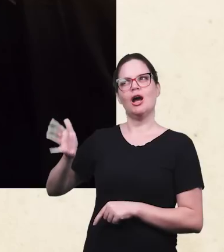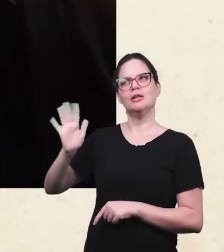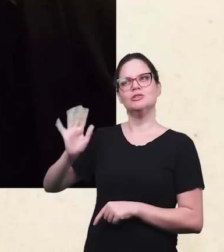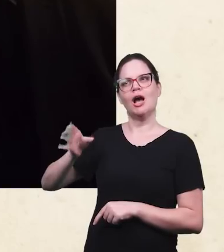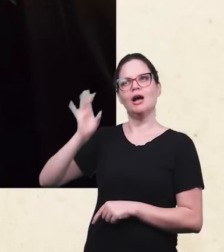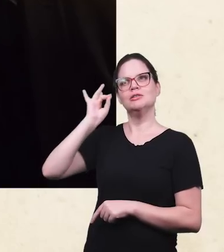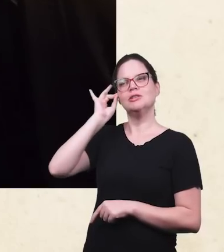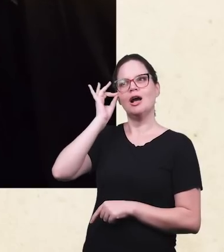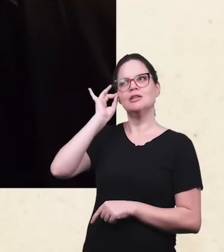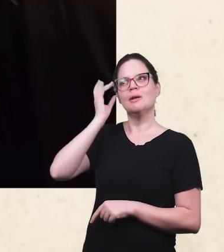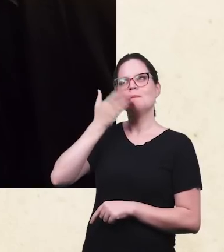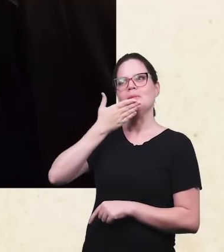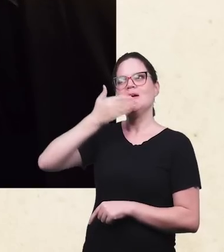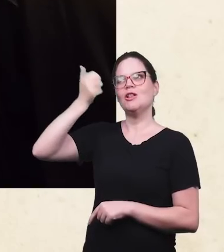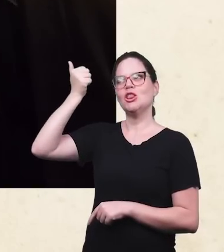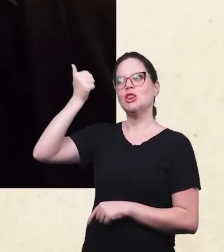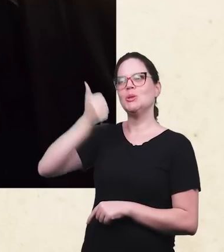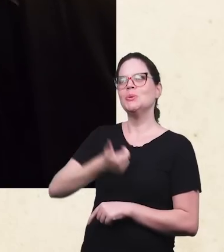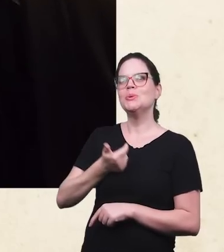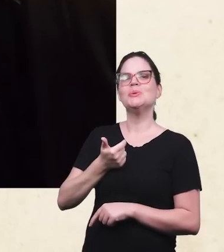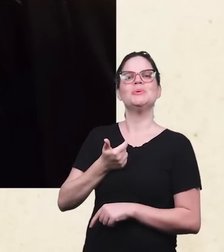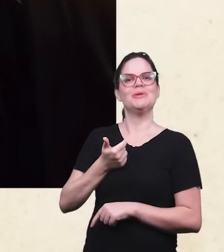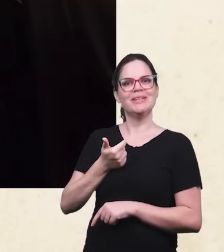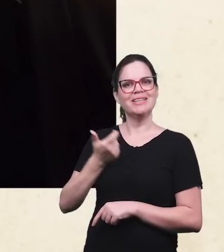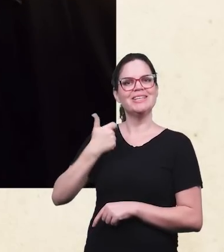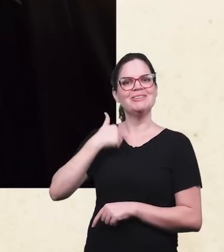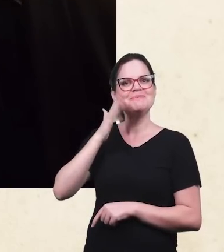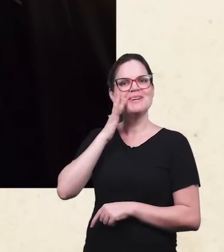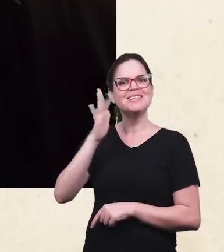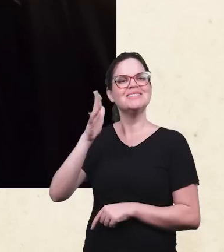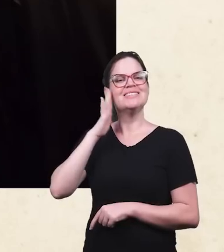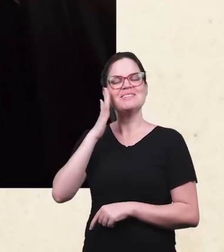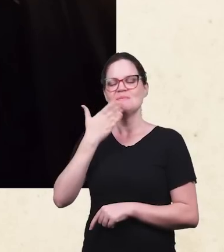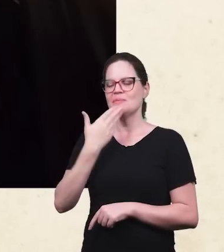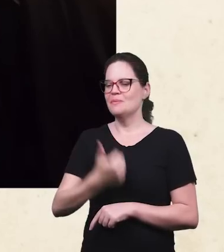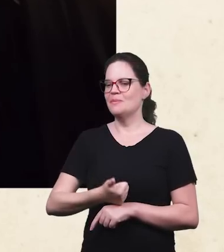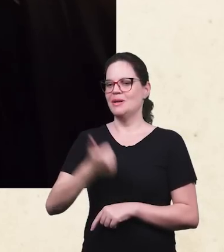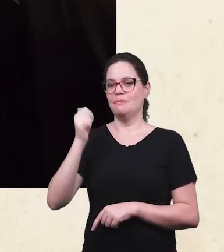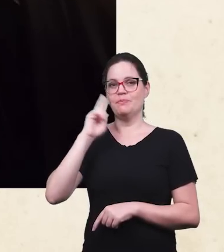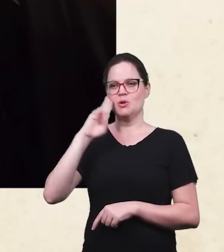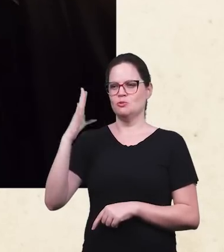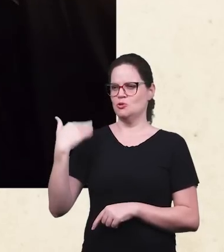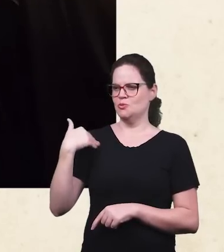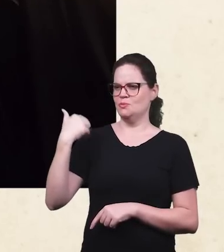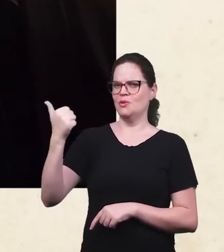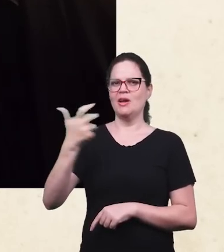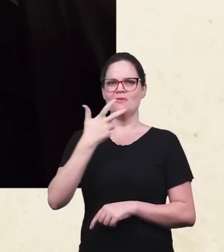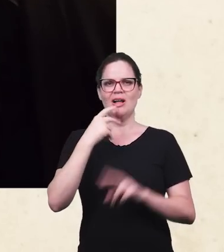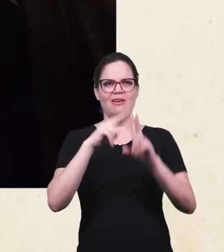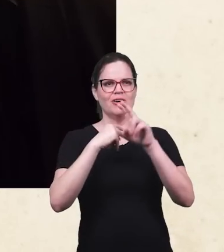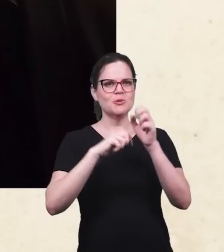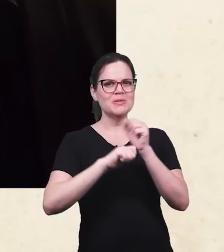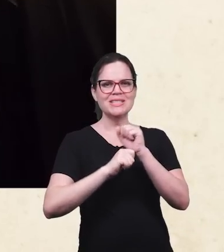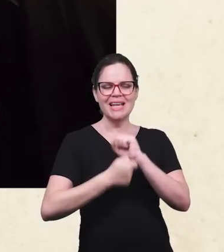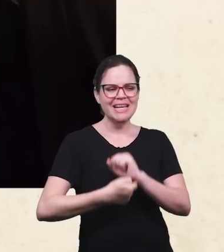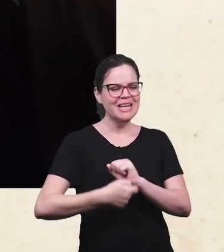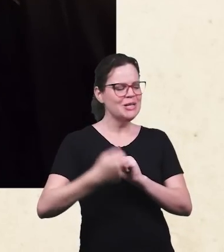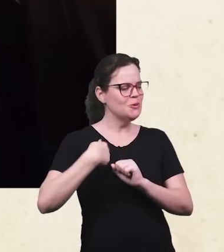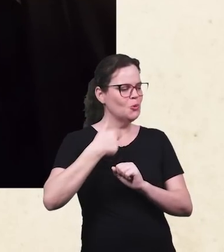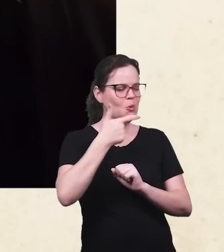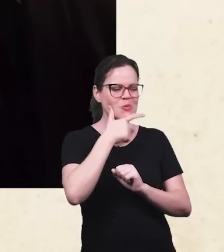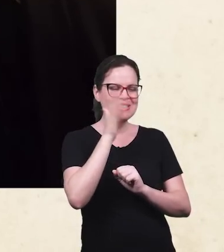é bem maior do que a gente imaginava na época. Quando nós fomos chamados e o Senhor falava de